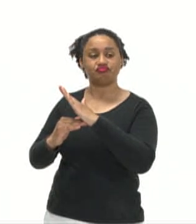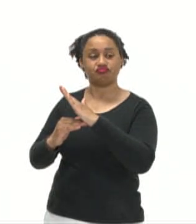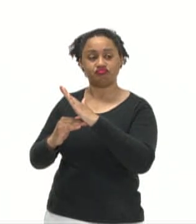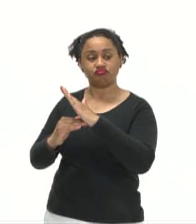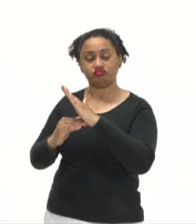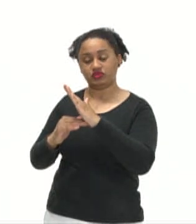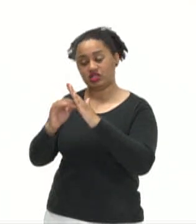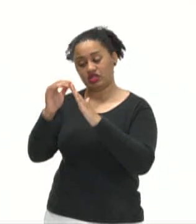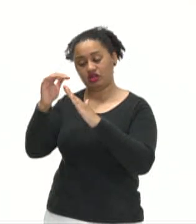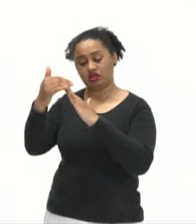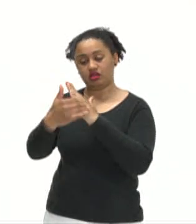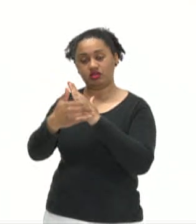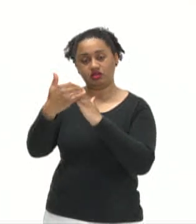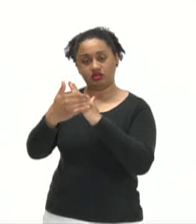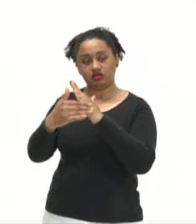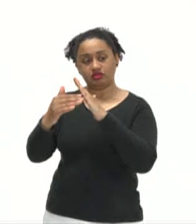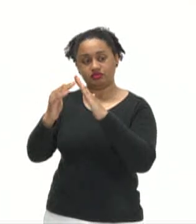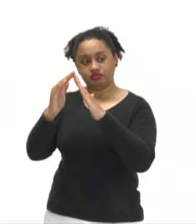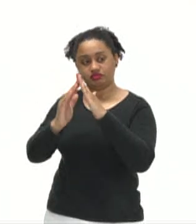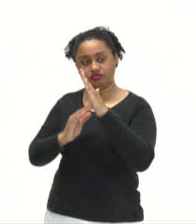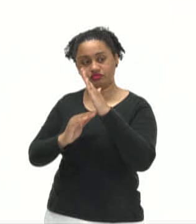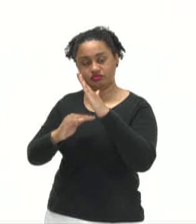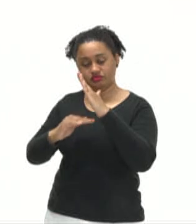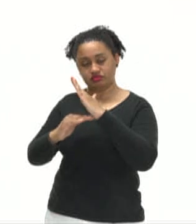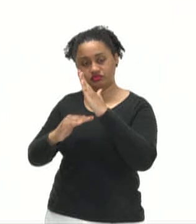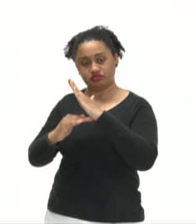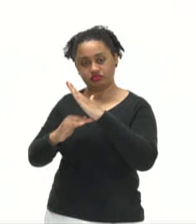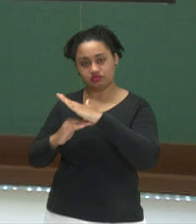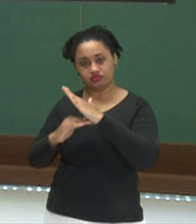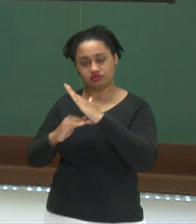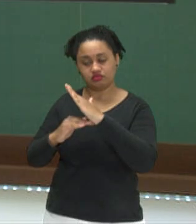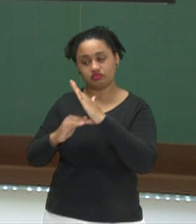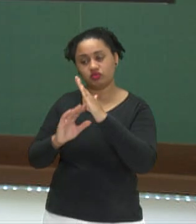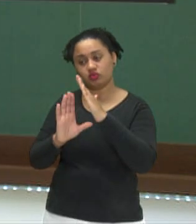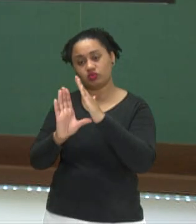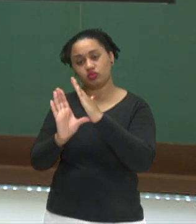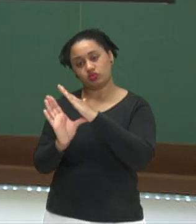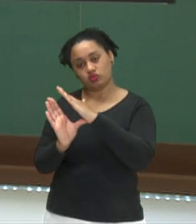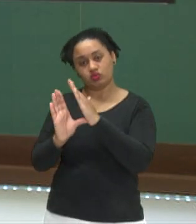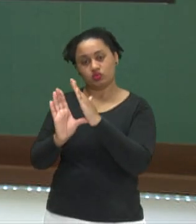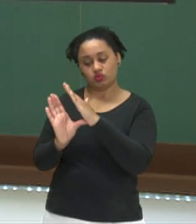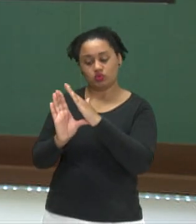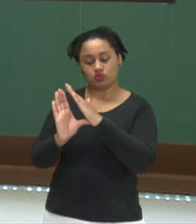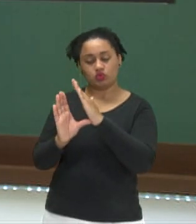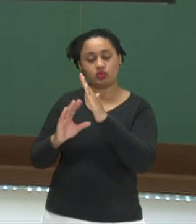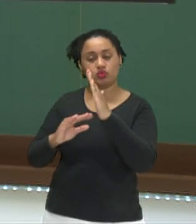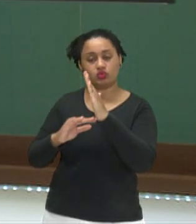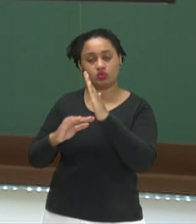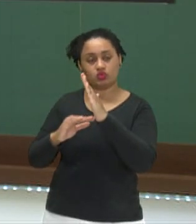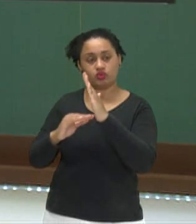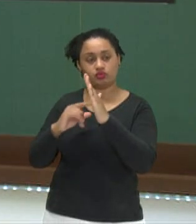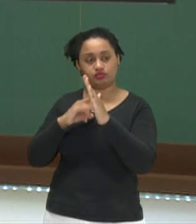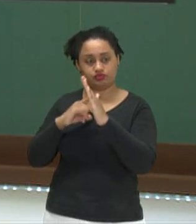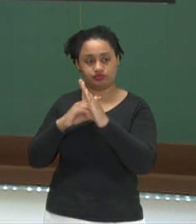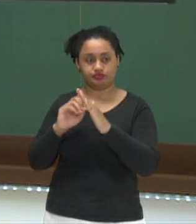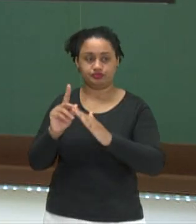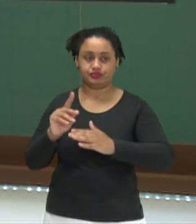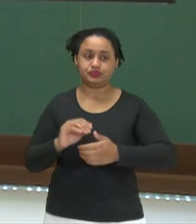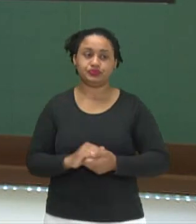as faces laterais são paralelogramos, então ele vai ter uma inclinação diferente do que a de 90